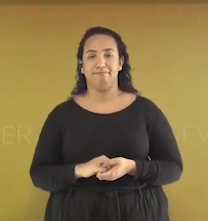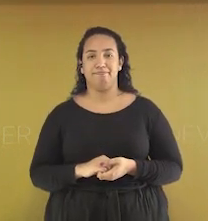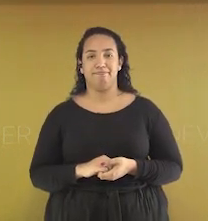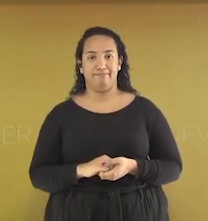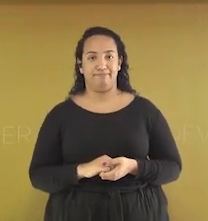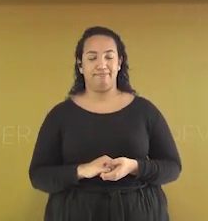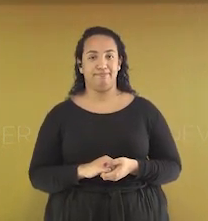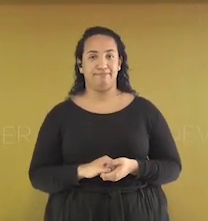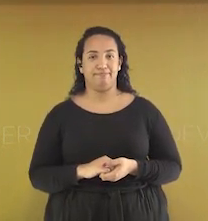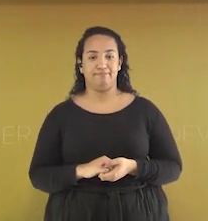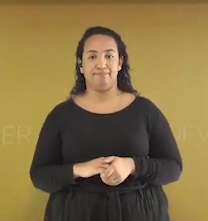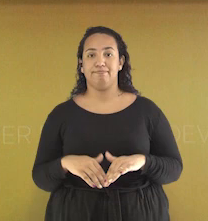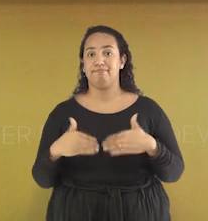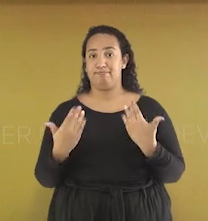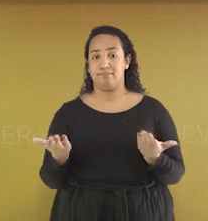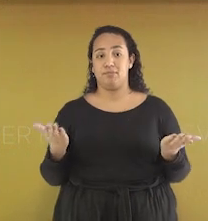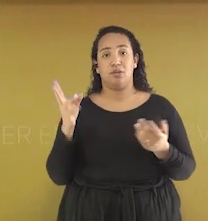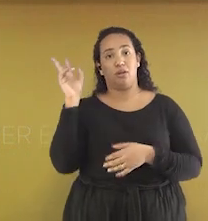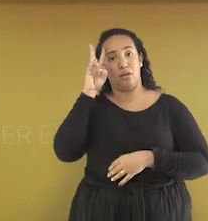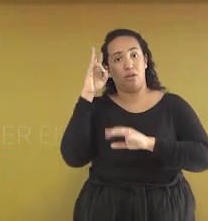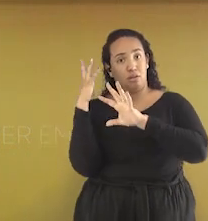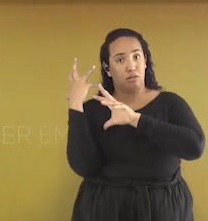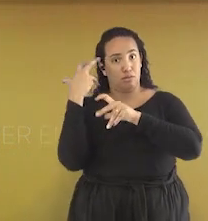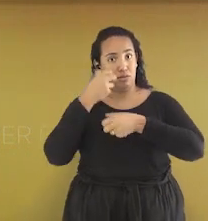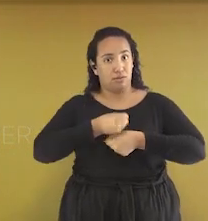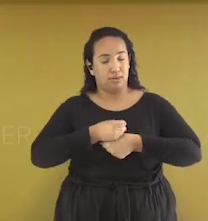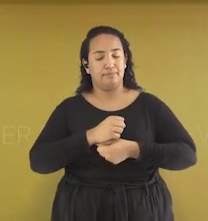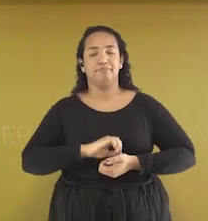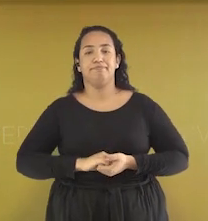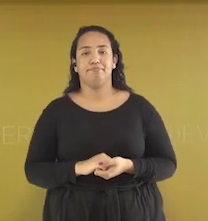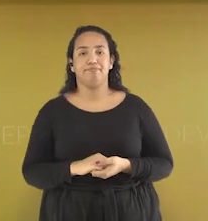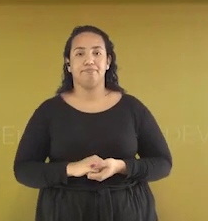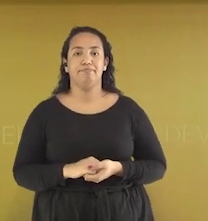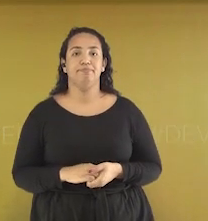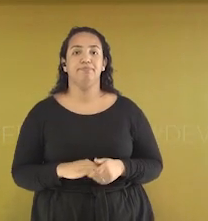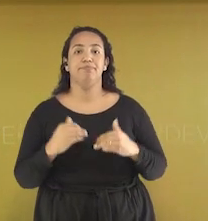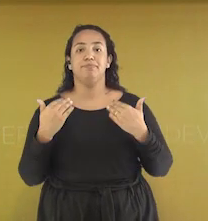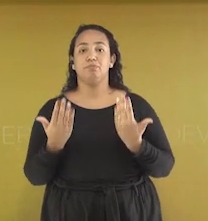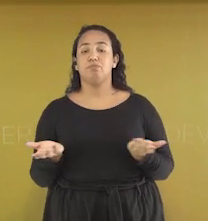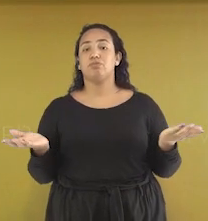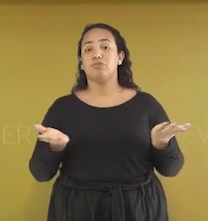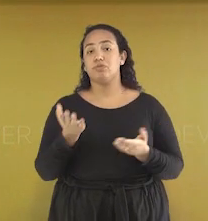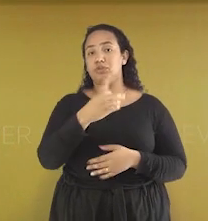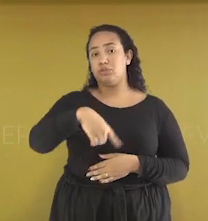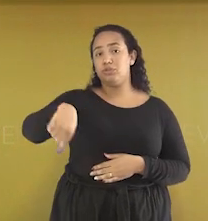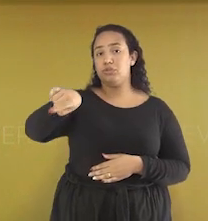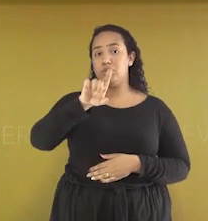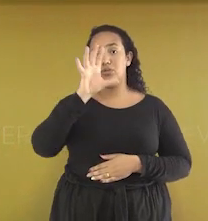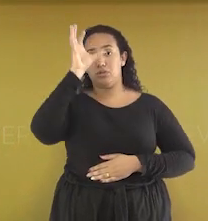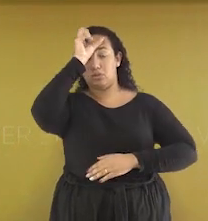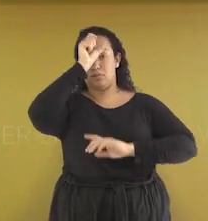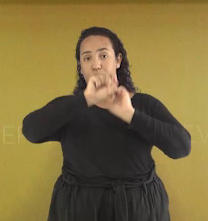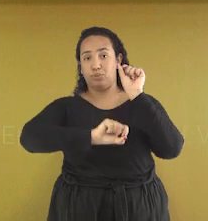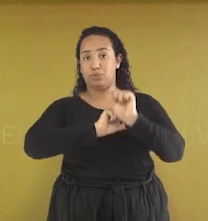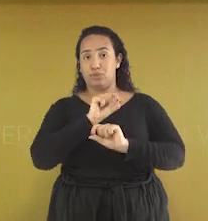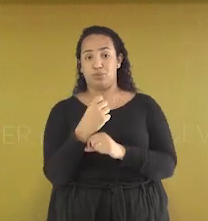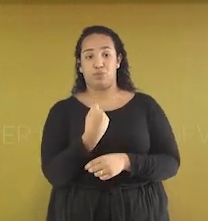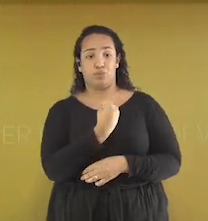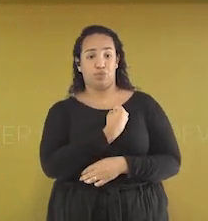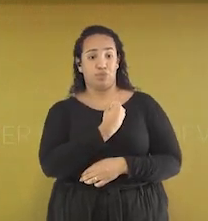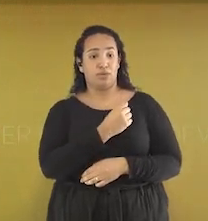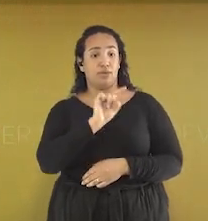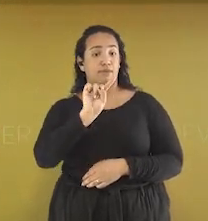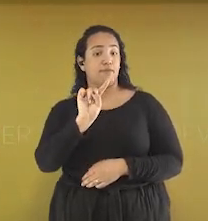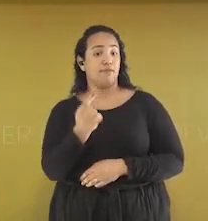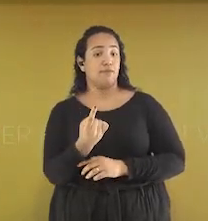presença. Legal? Vamos relembrar o que aprendemos hoje? Hoje nós aprendemos que os